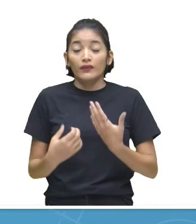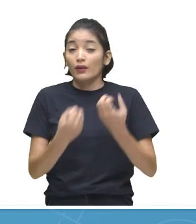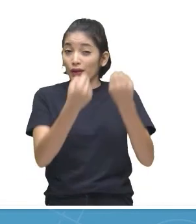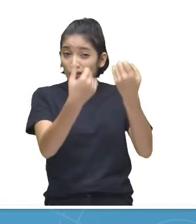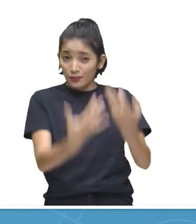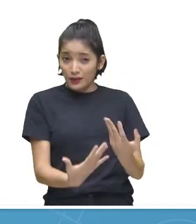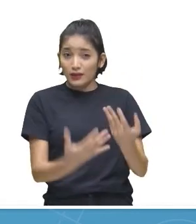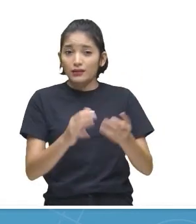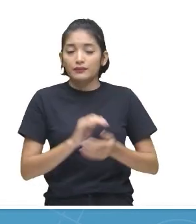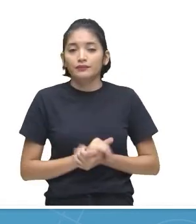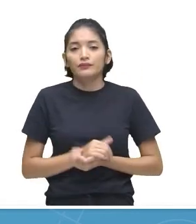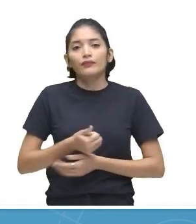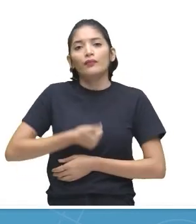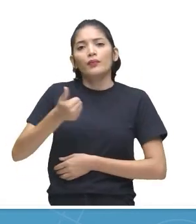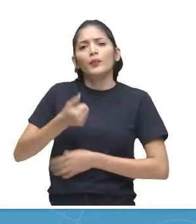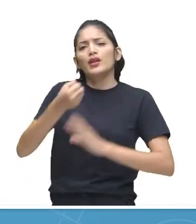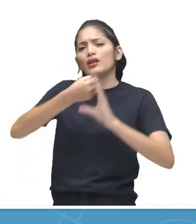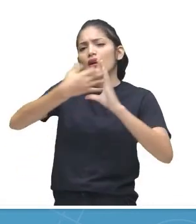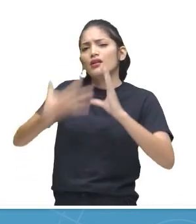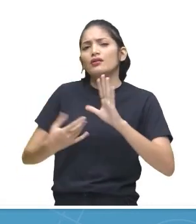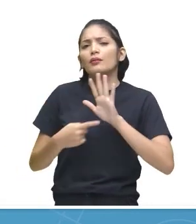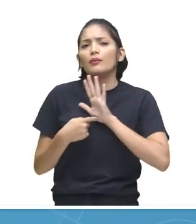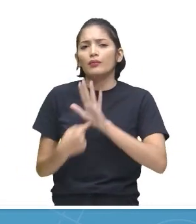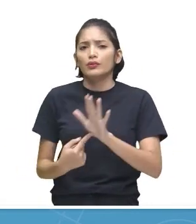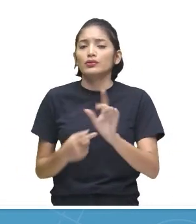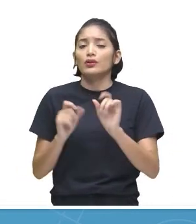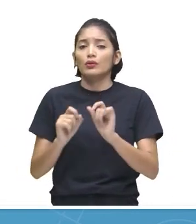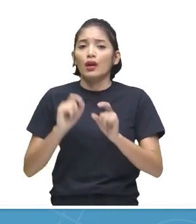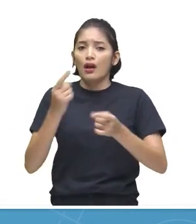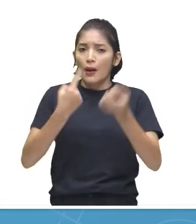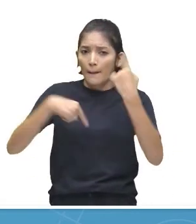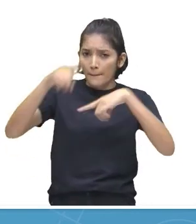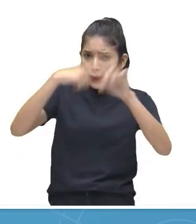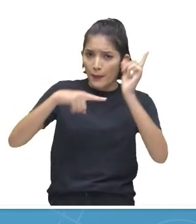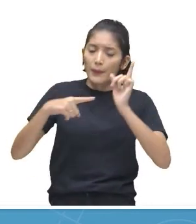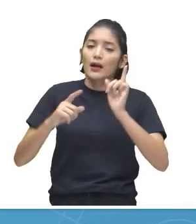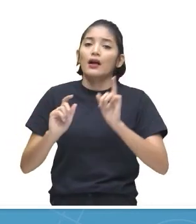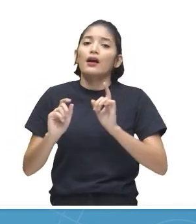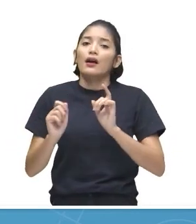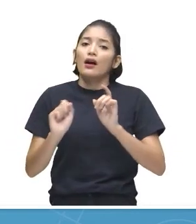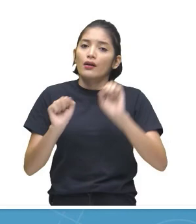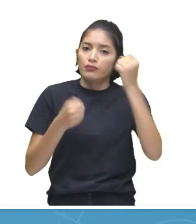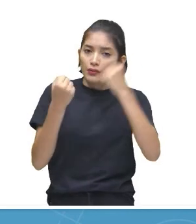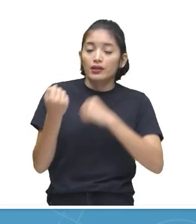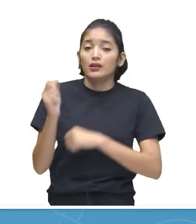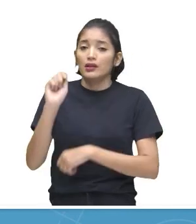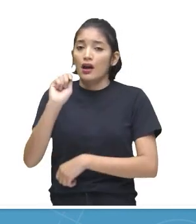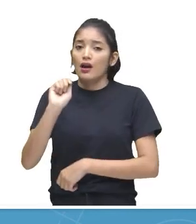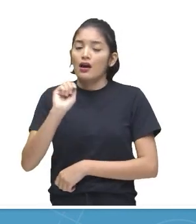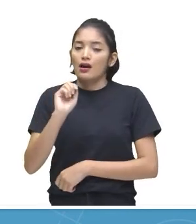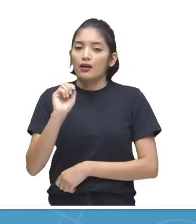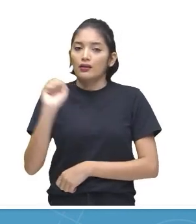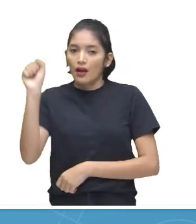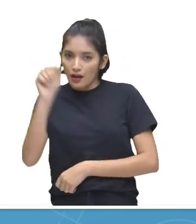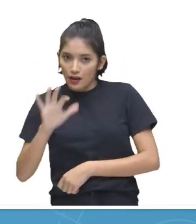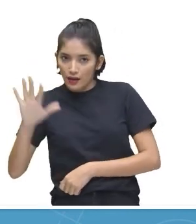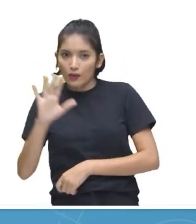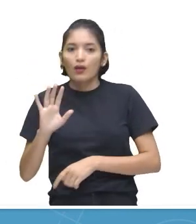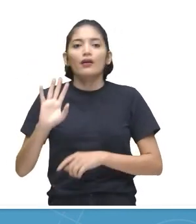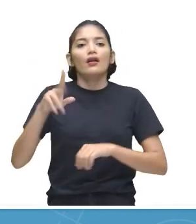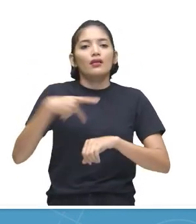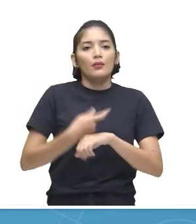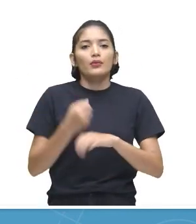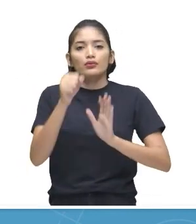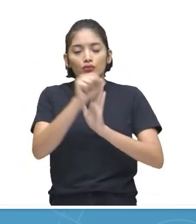esse tema. O primeiro fator que podemos destacar é a Revolução Industrial na Europa e a partir do século 18 e 19. A